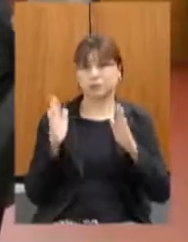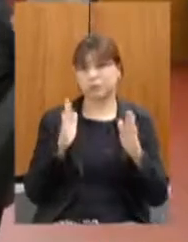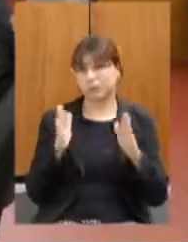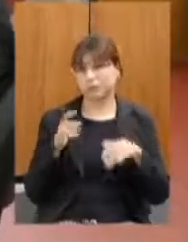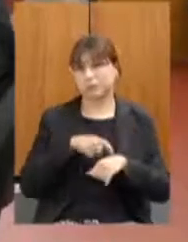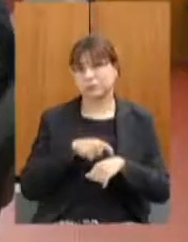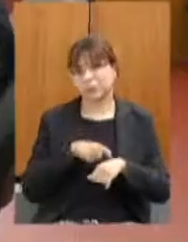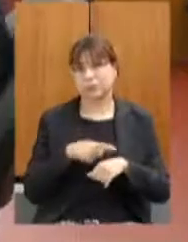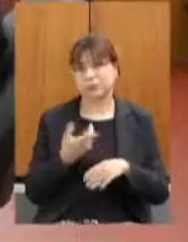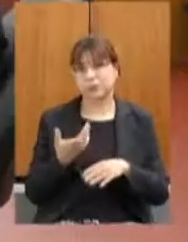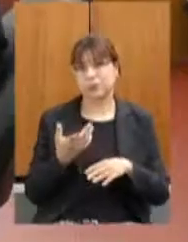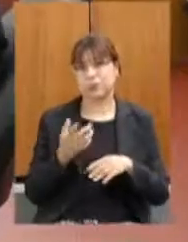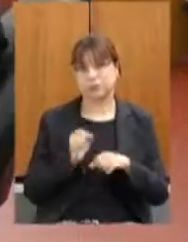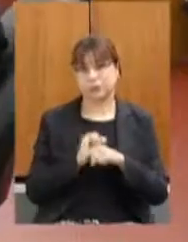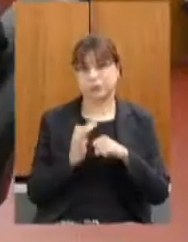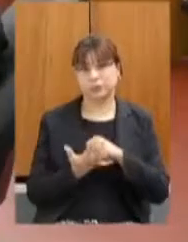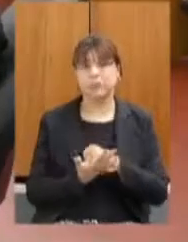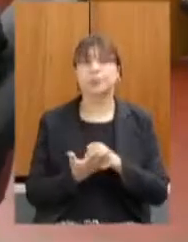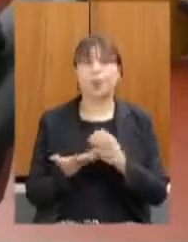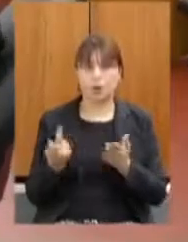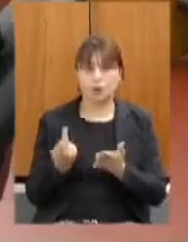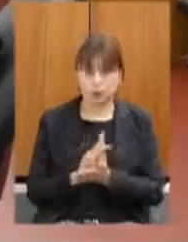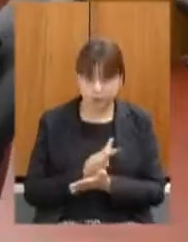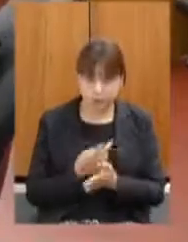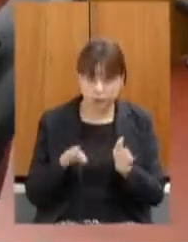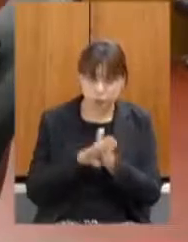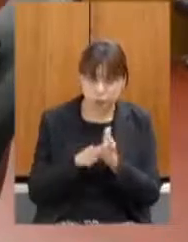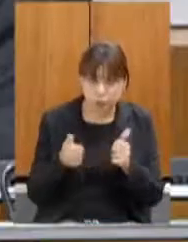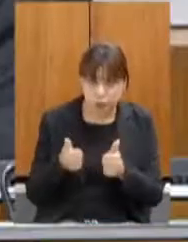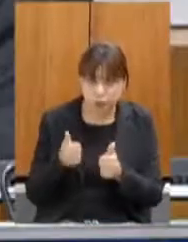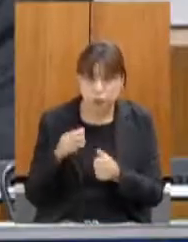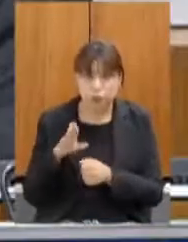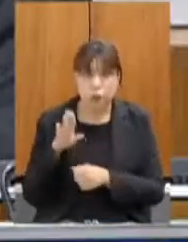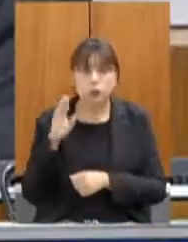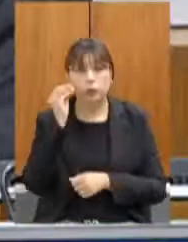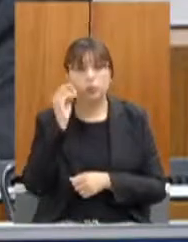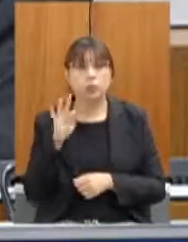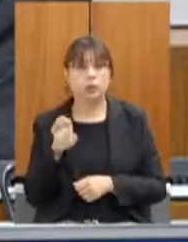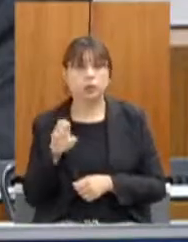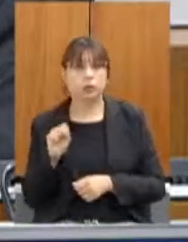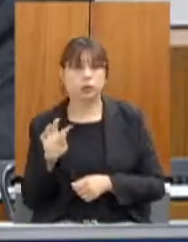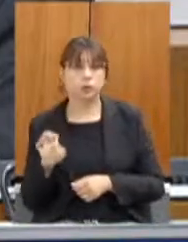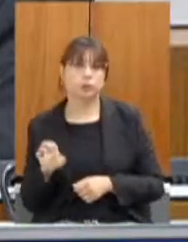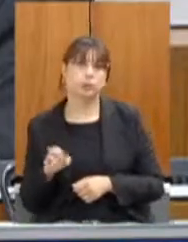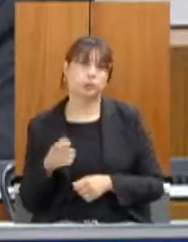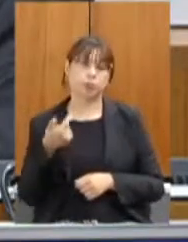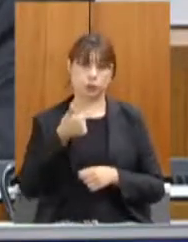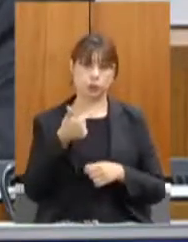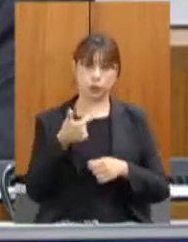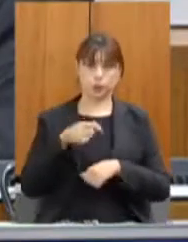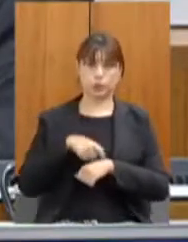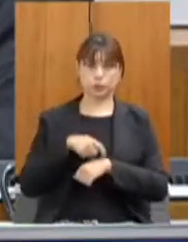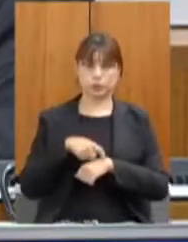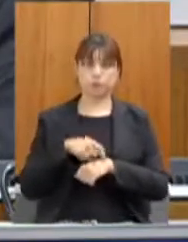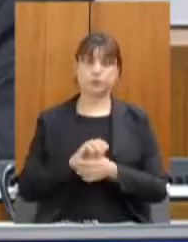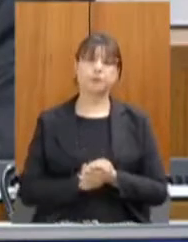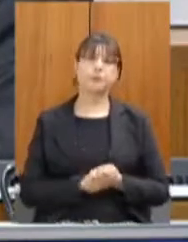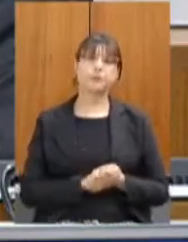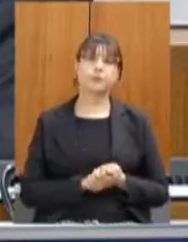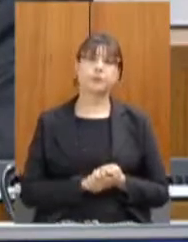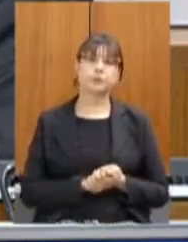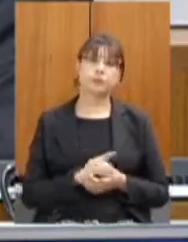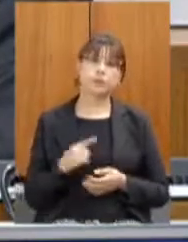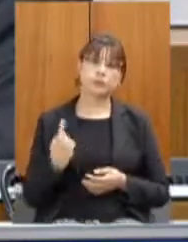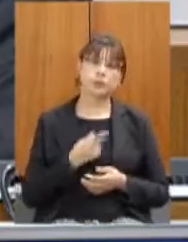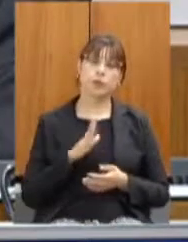assim é aí chegaram os testes o teste era a segunda reação que a gente fazia precisava fazer e